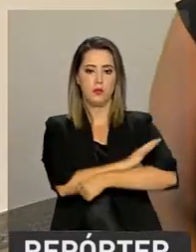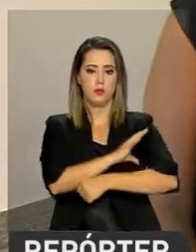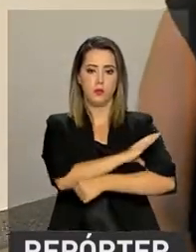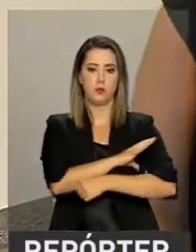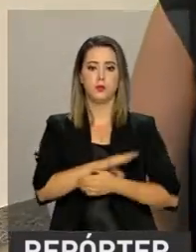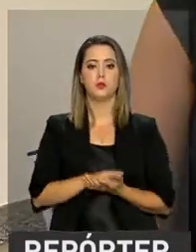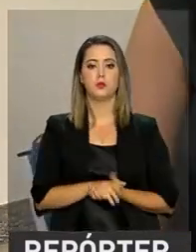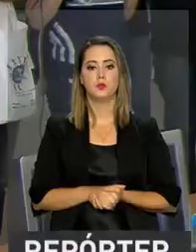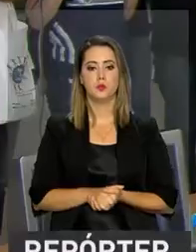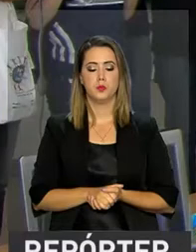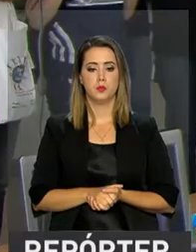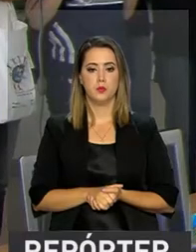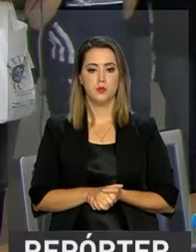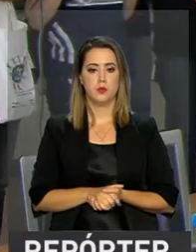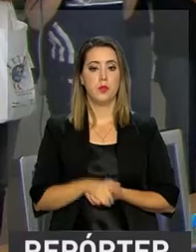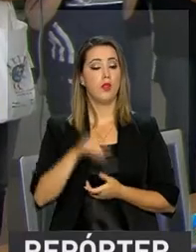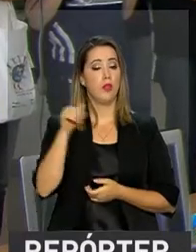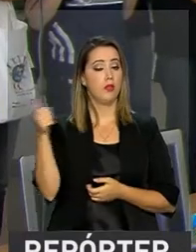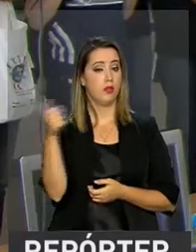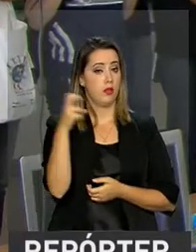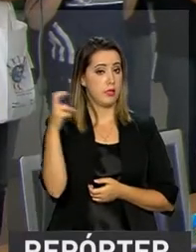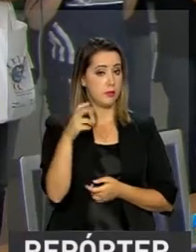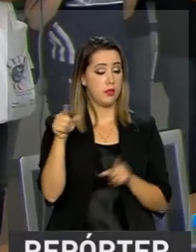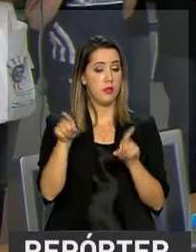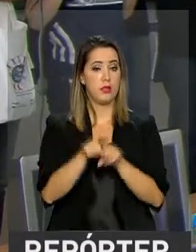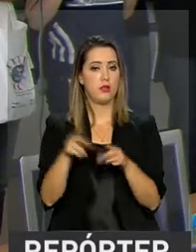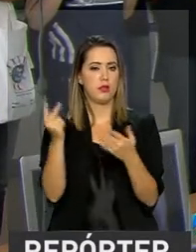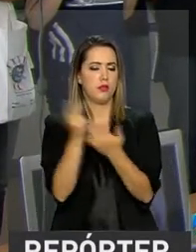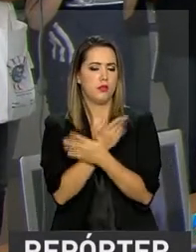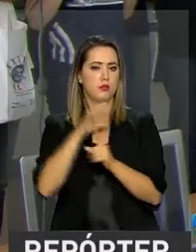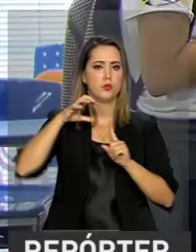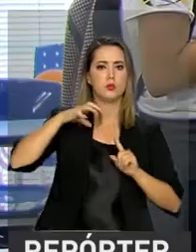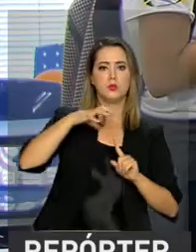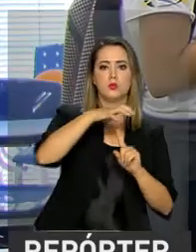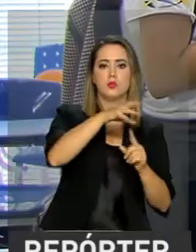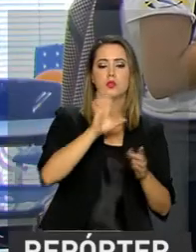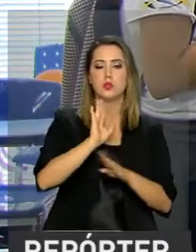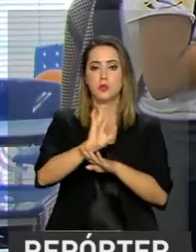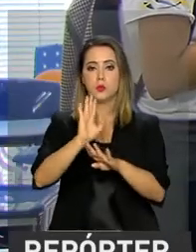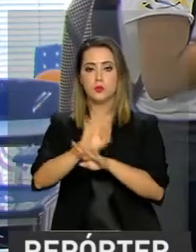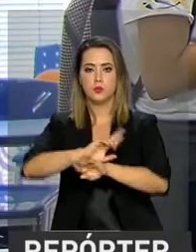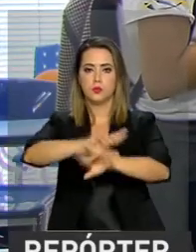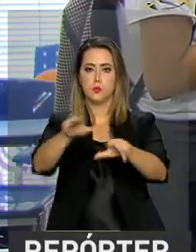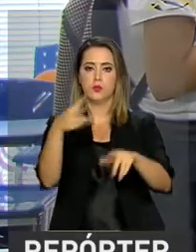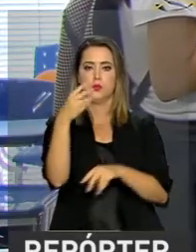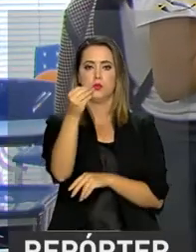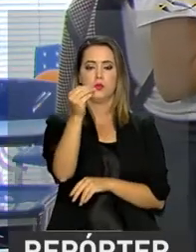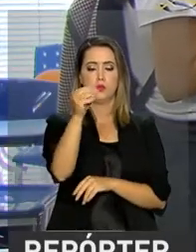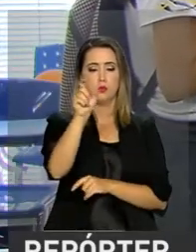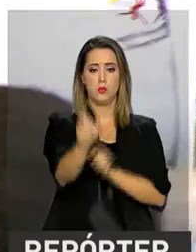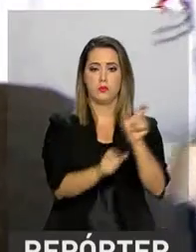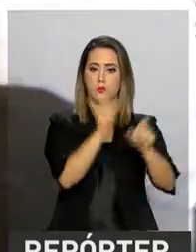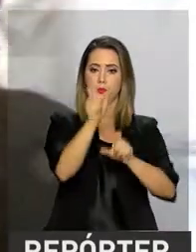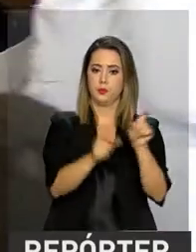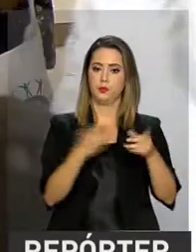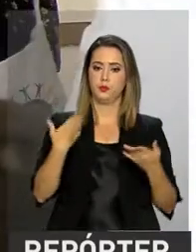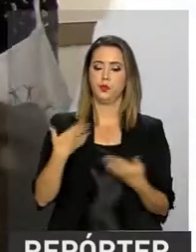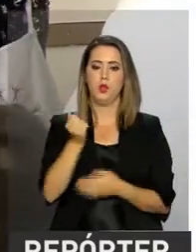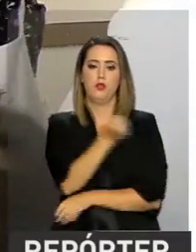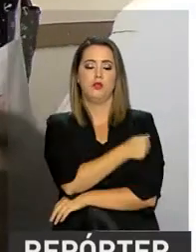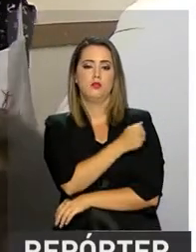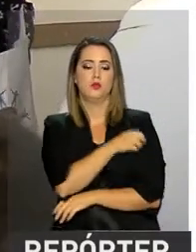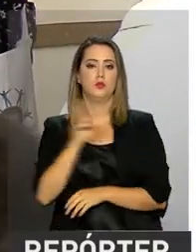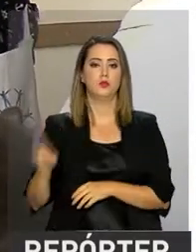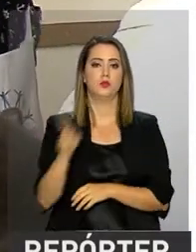também. Essa é a 15ª edição da feira, que conta com a participação de 300 pessoas, entre alunos